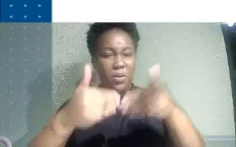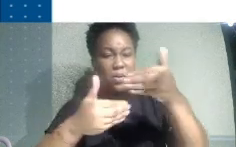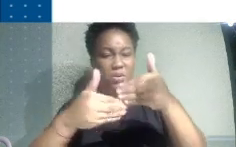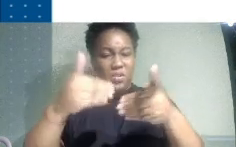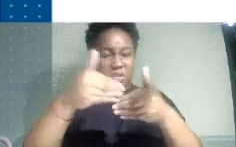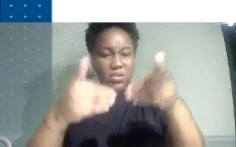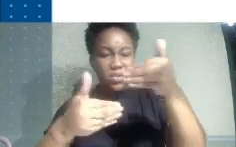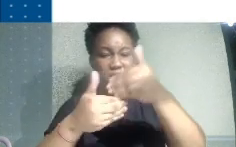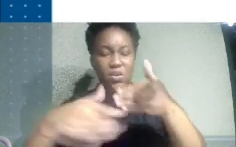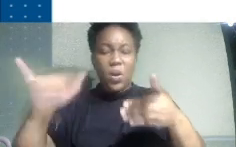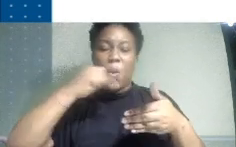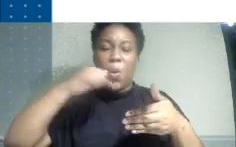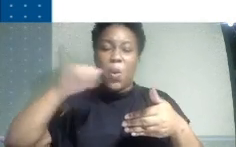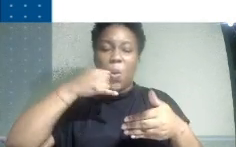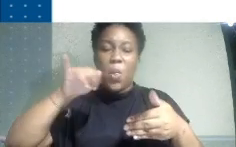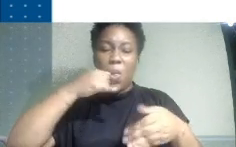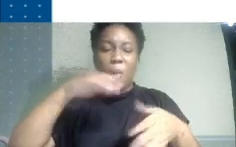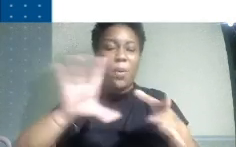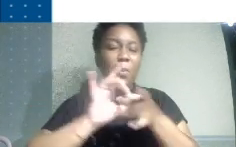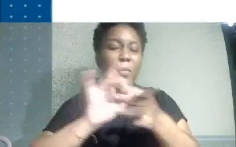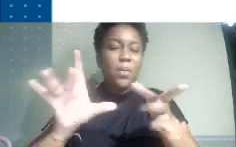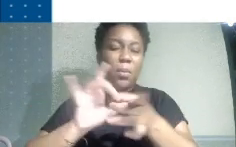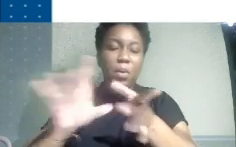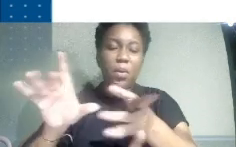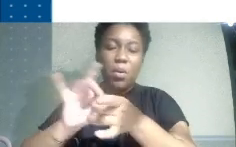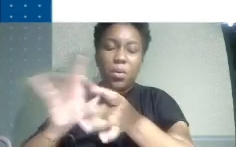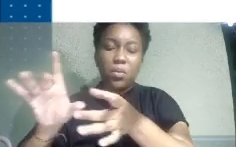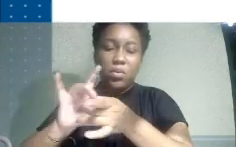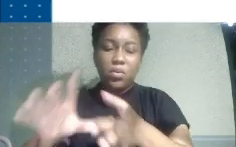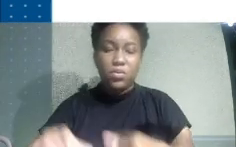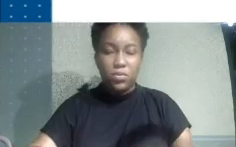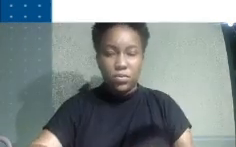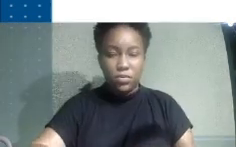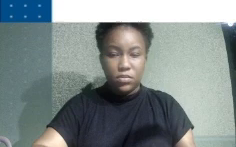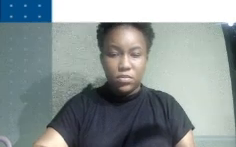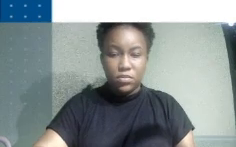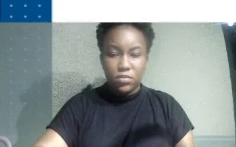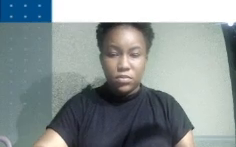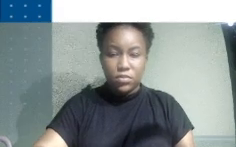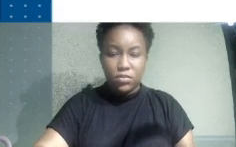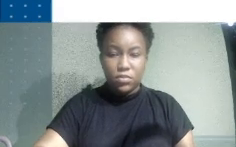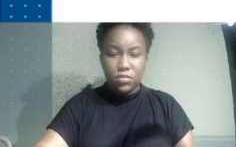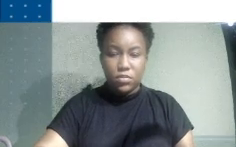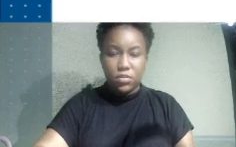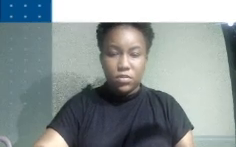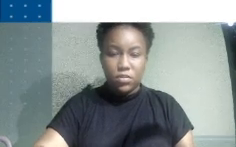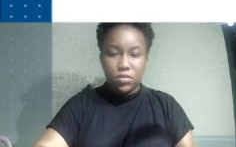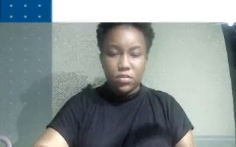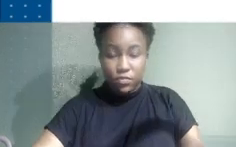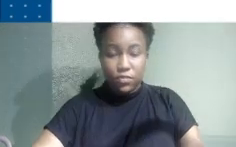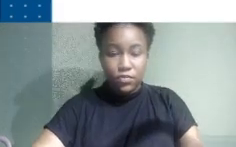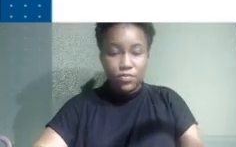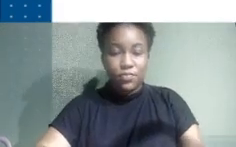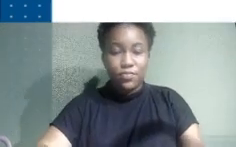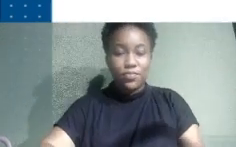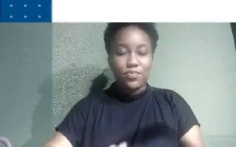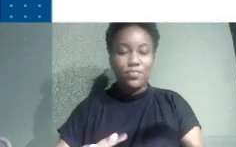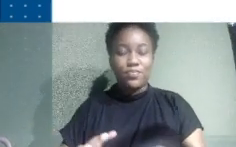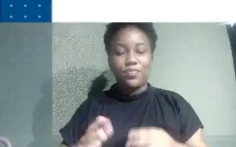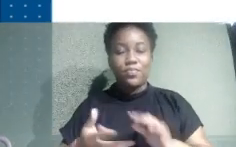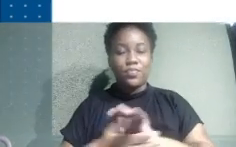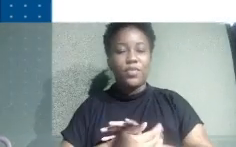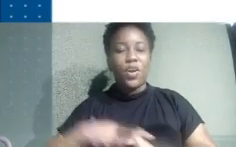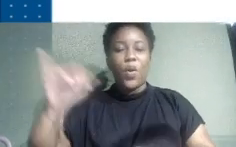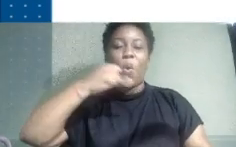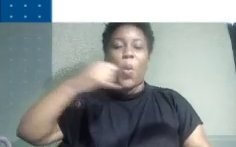exemplo. Então a tomada é o que permite que esse carregador capte a tensão alimentadora do nosso circuito. Para que você possa carregar o seu elétrico,